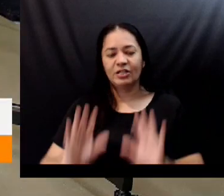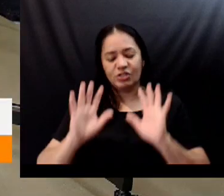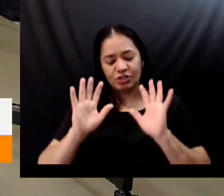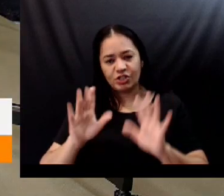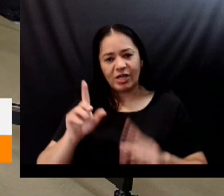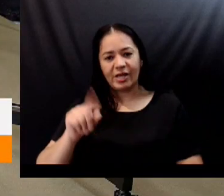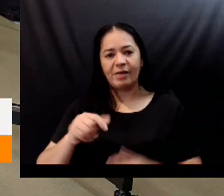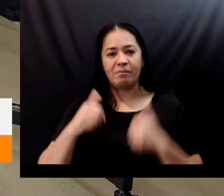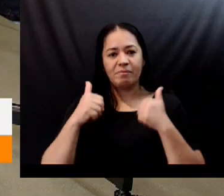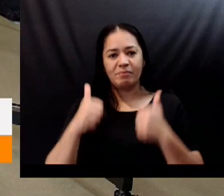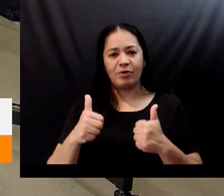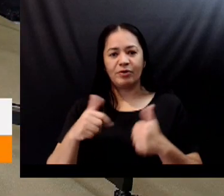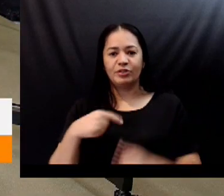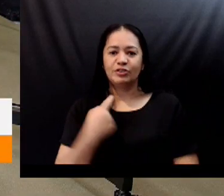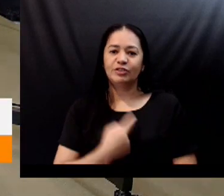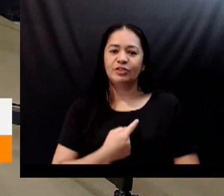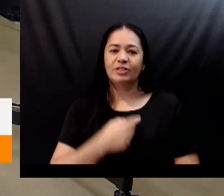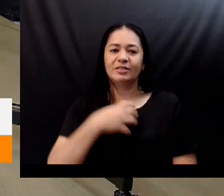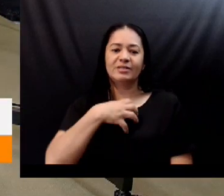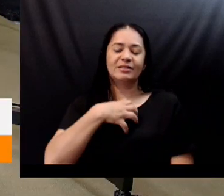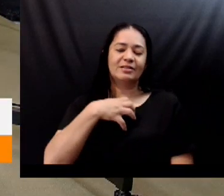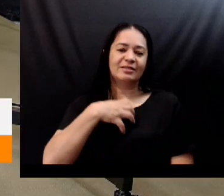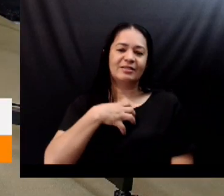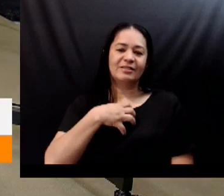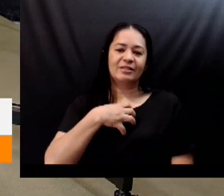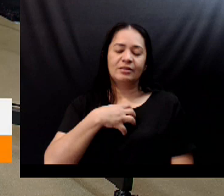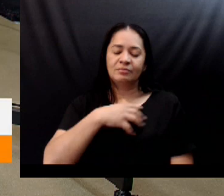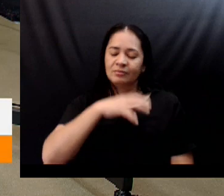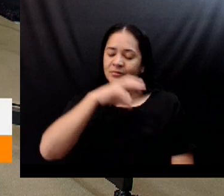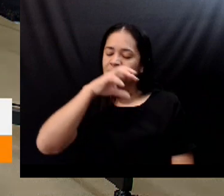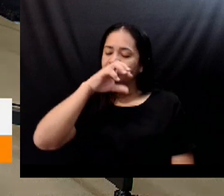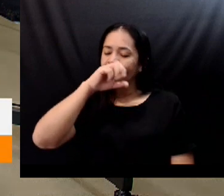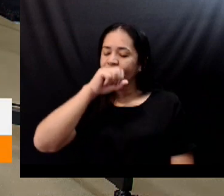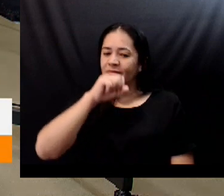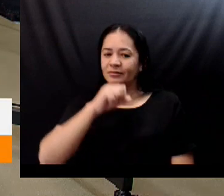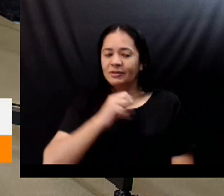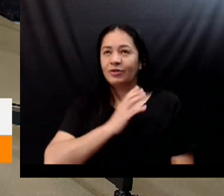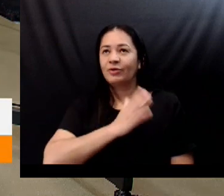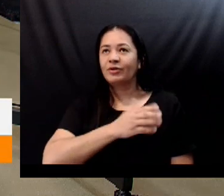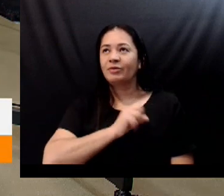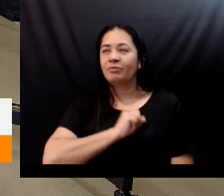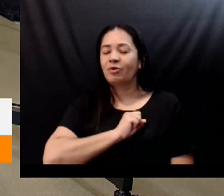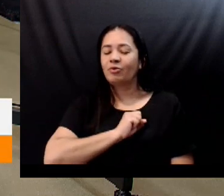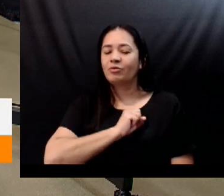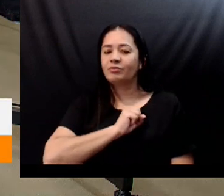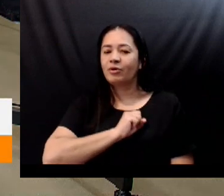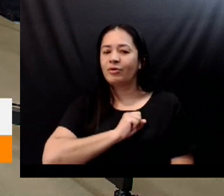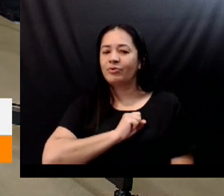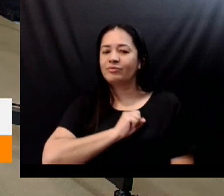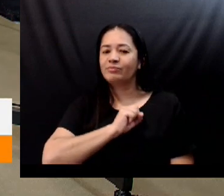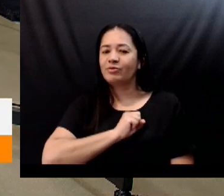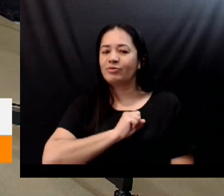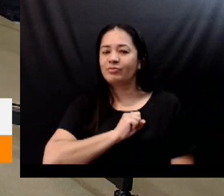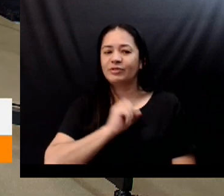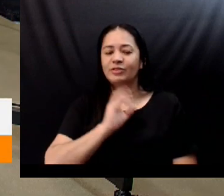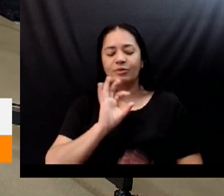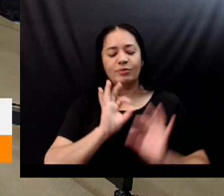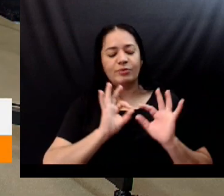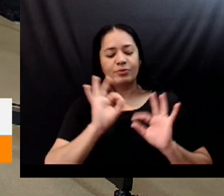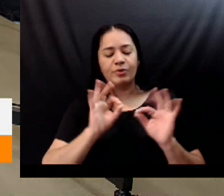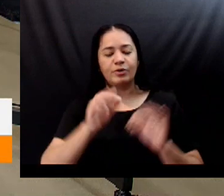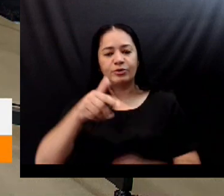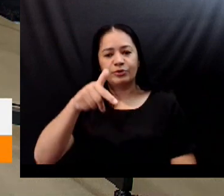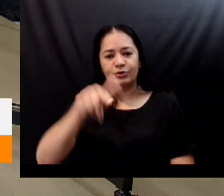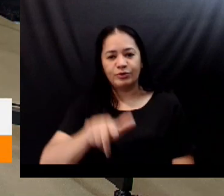para a gente sentir o respirar, o coração batendo e colocar tudo nos eixos novamente, né, Flávia? Faz